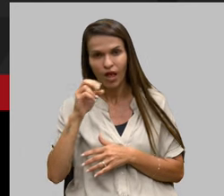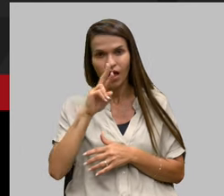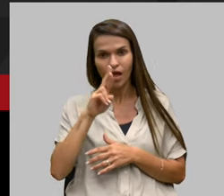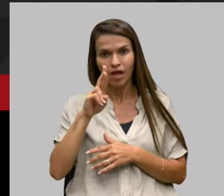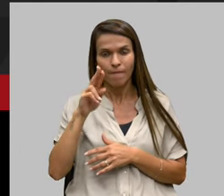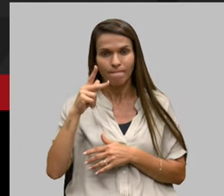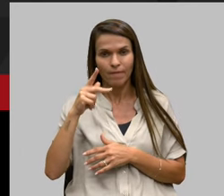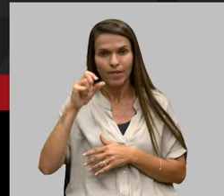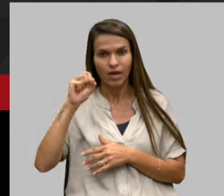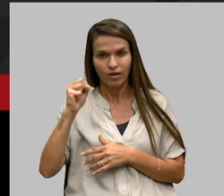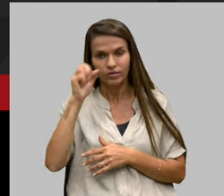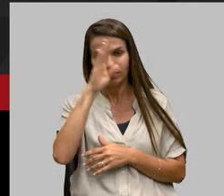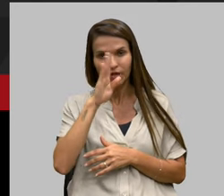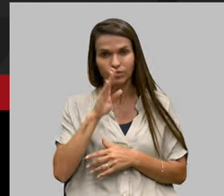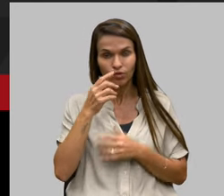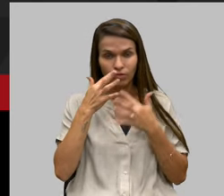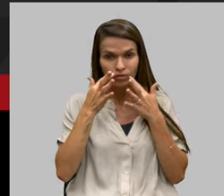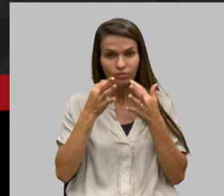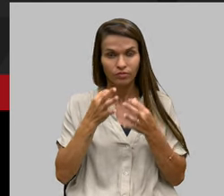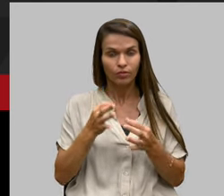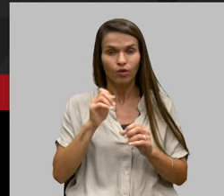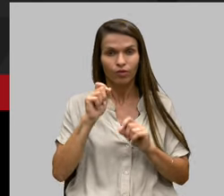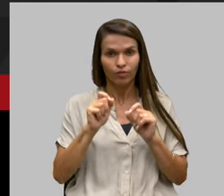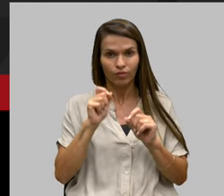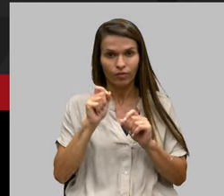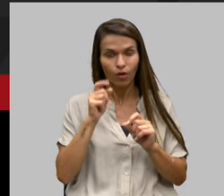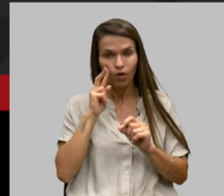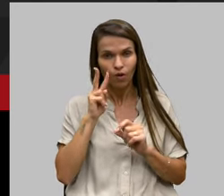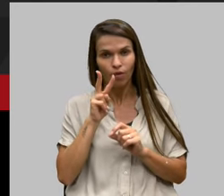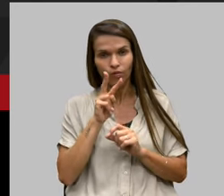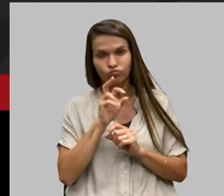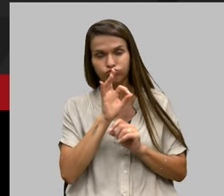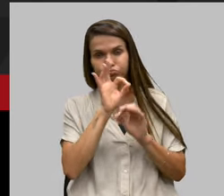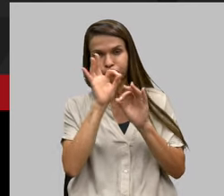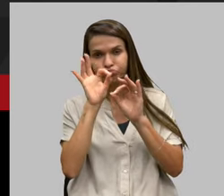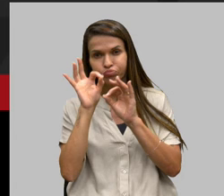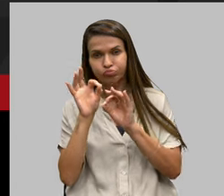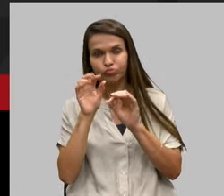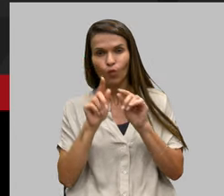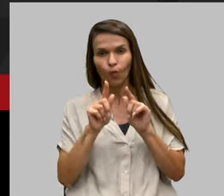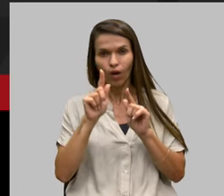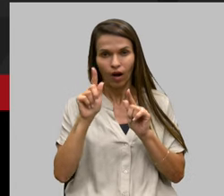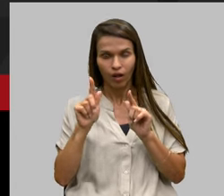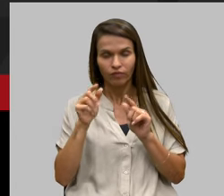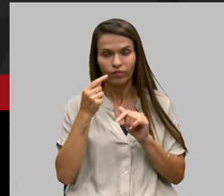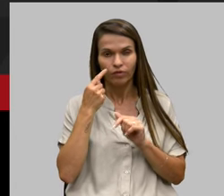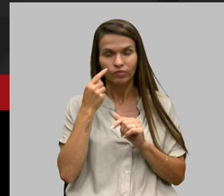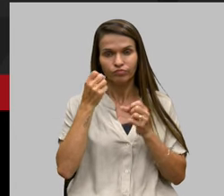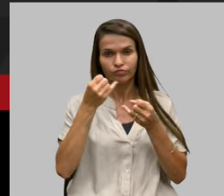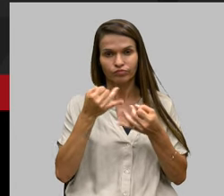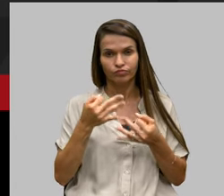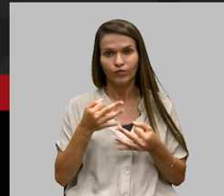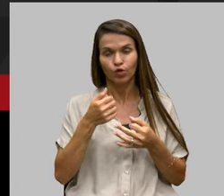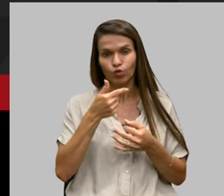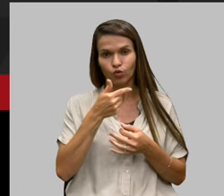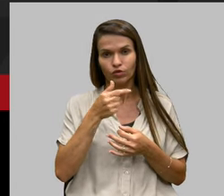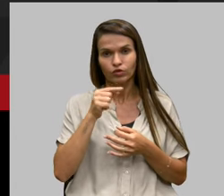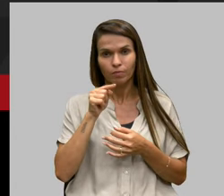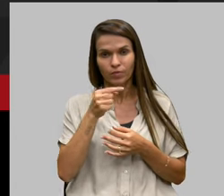Brasil e o que chama a atenção quando a gente olha esse gráfico é o seguinte dos 2100